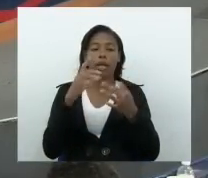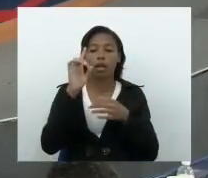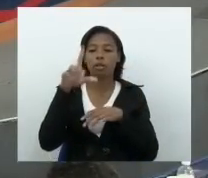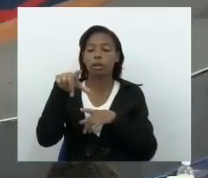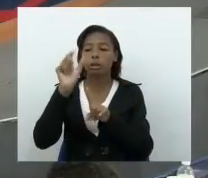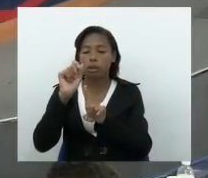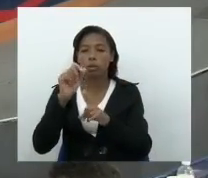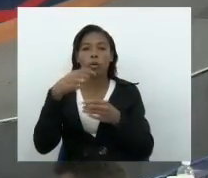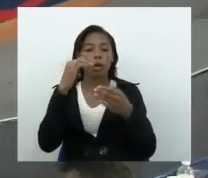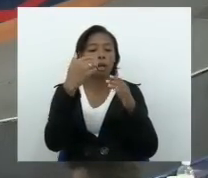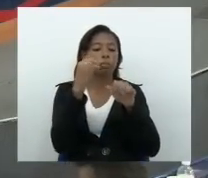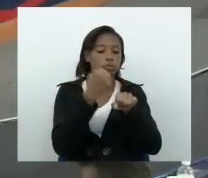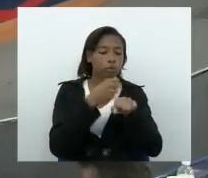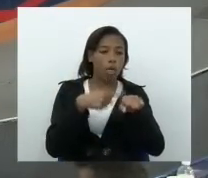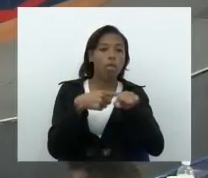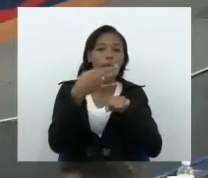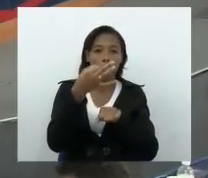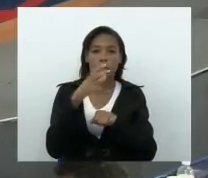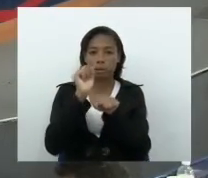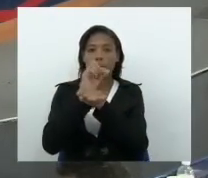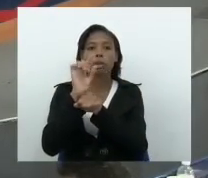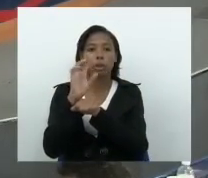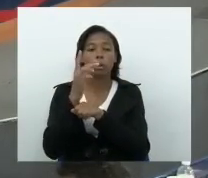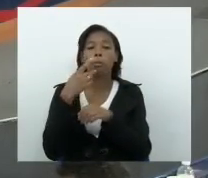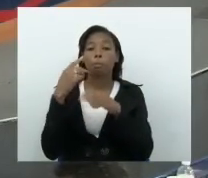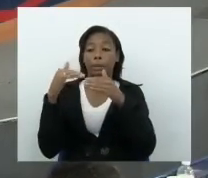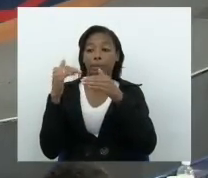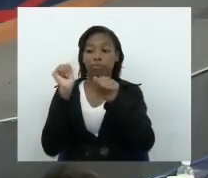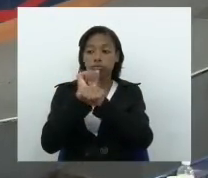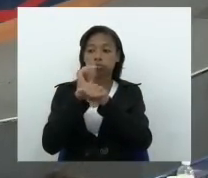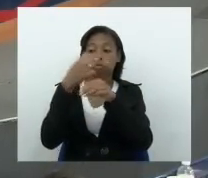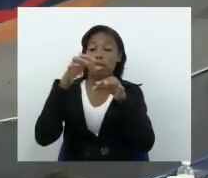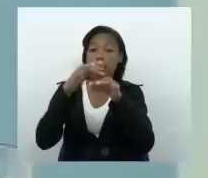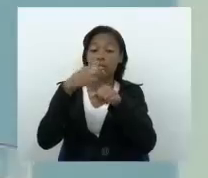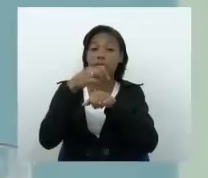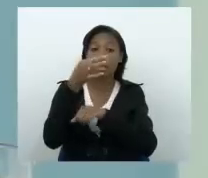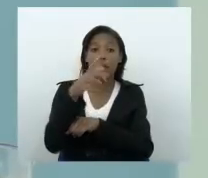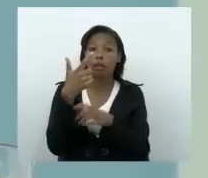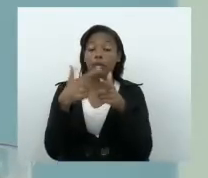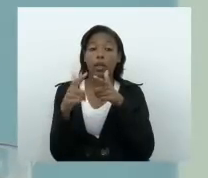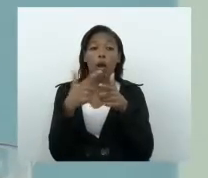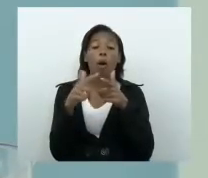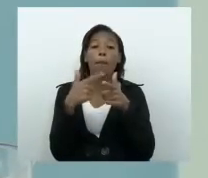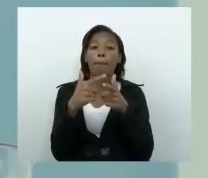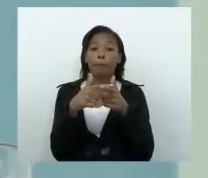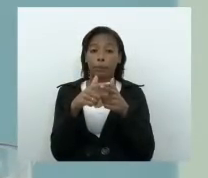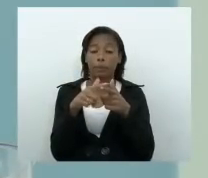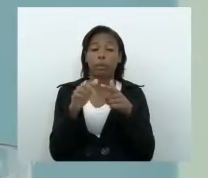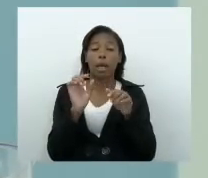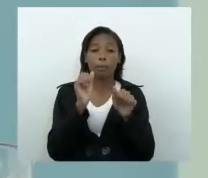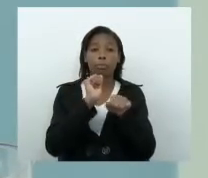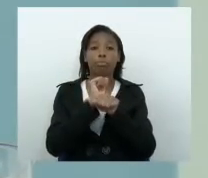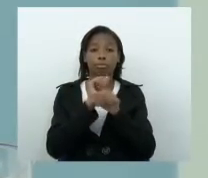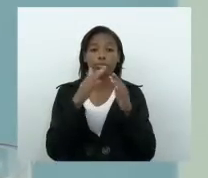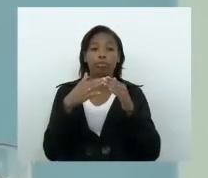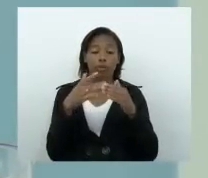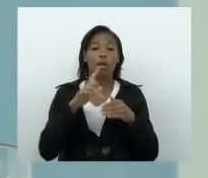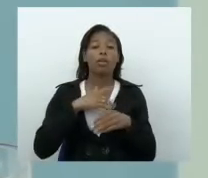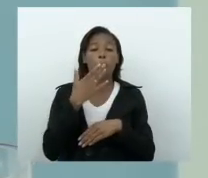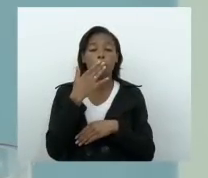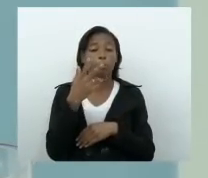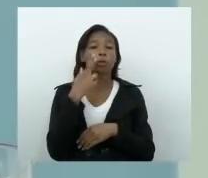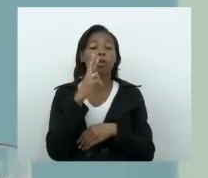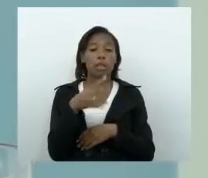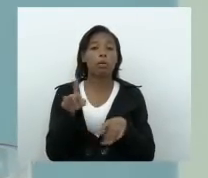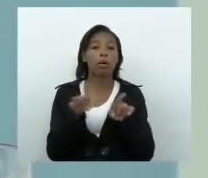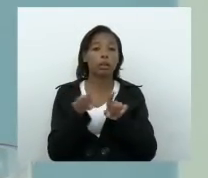candidato. A gente está acertando o cronômetro certinho para não passar do tempo, nem dar nenhum tipo de problema. A gente vai acertar ali o cronômetro. Tem um pedido de resposta